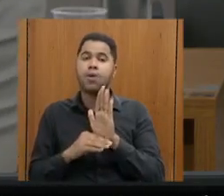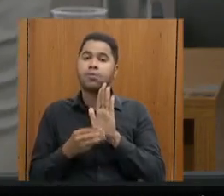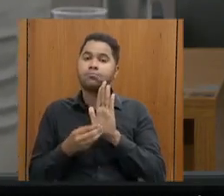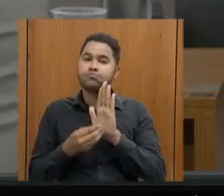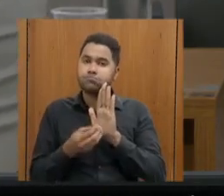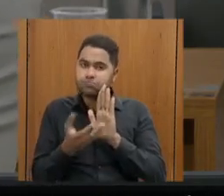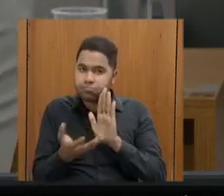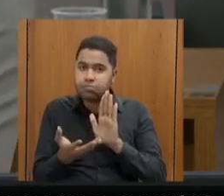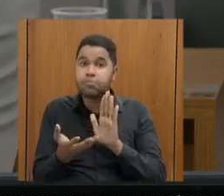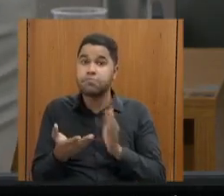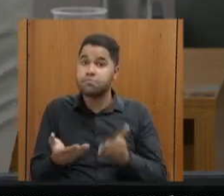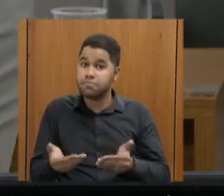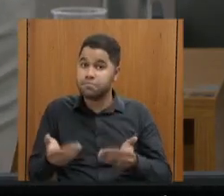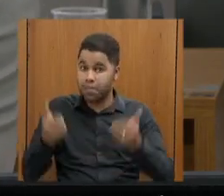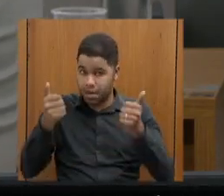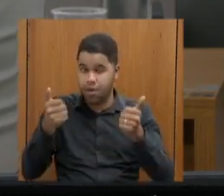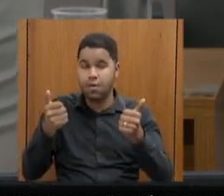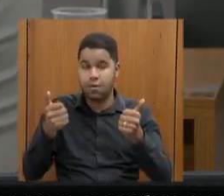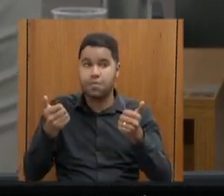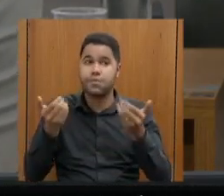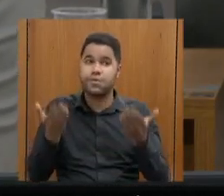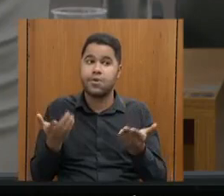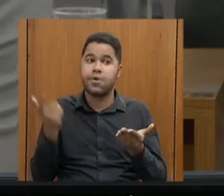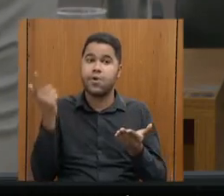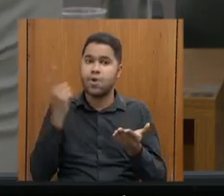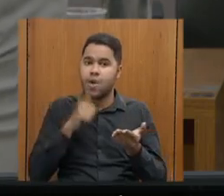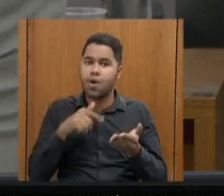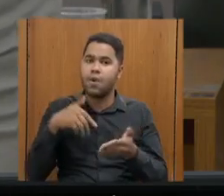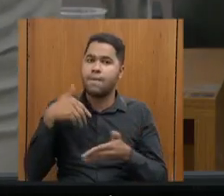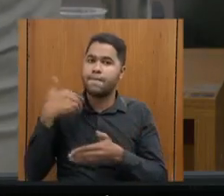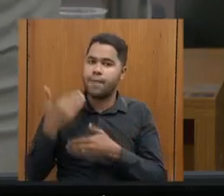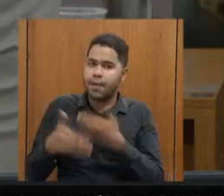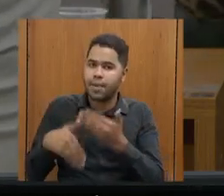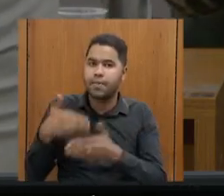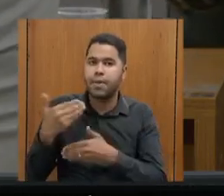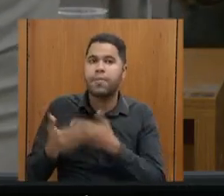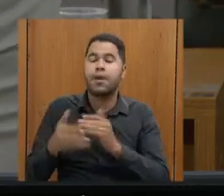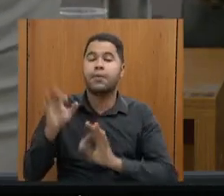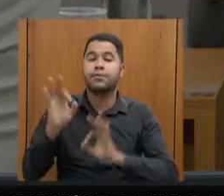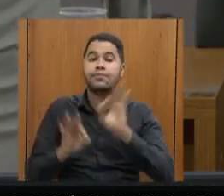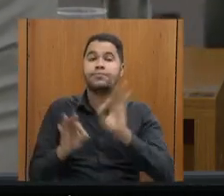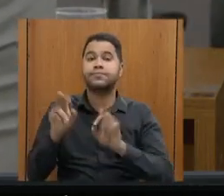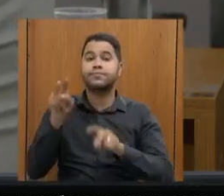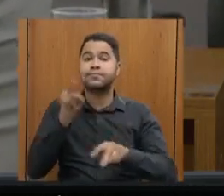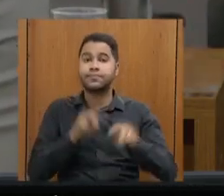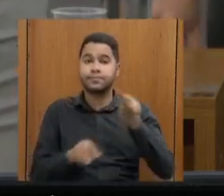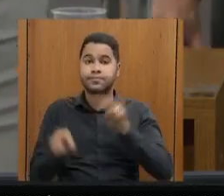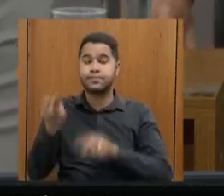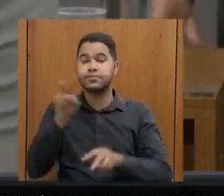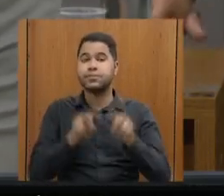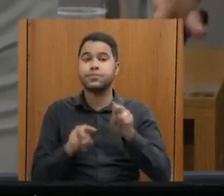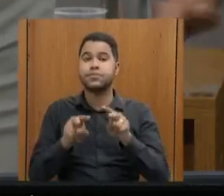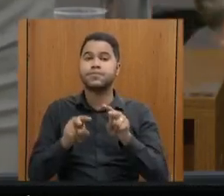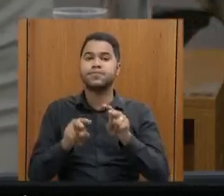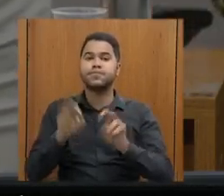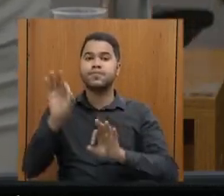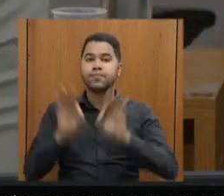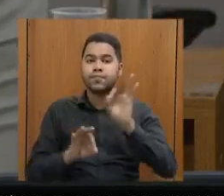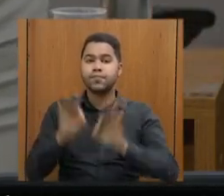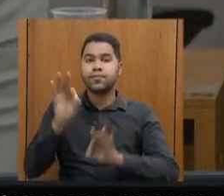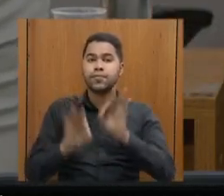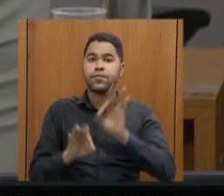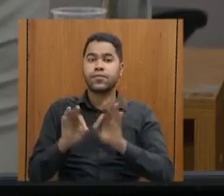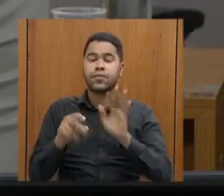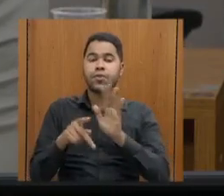formas da gente fazer algo melhor então a gente conseguiu avançar fazendo uma análise dos arranjos produtivos